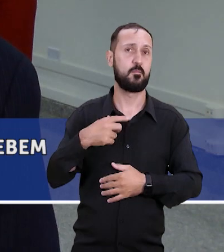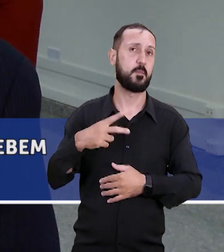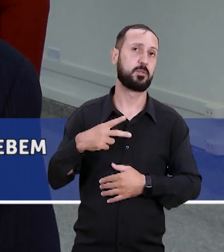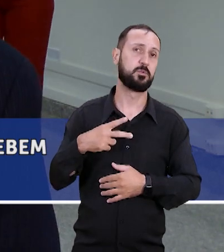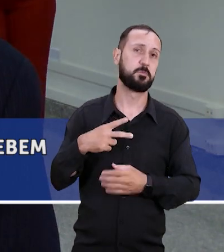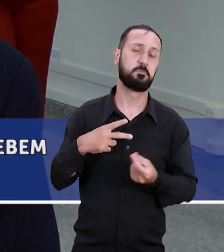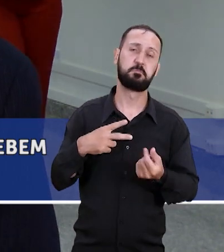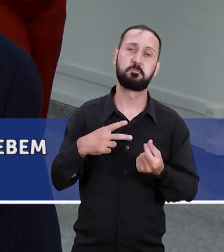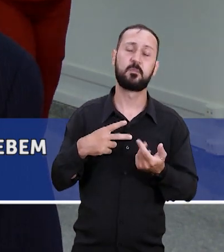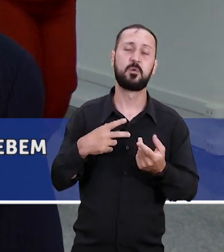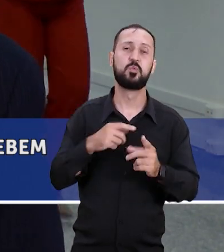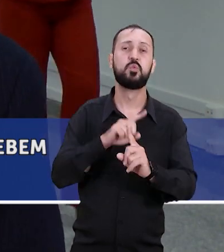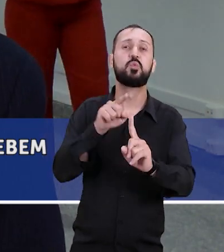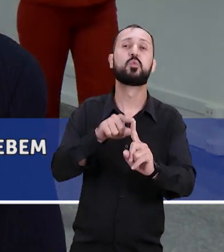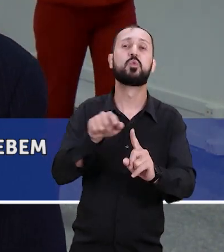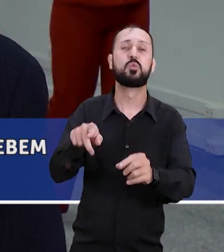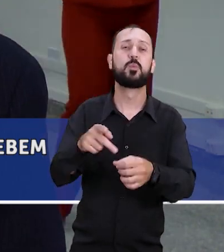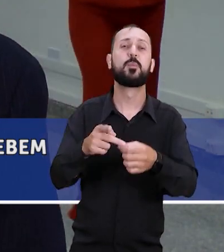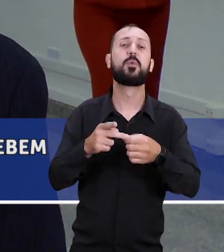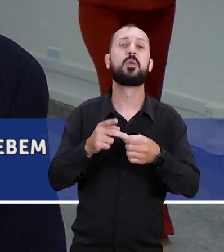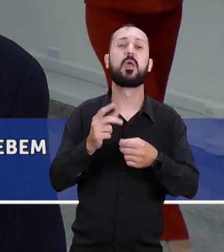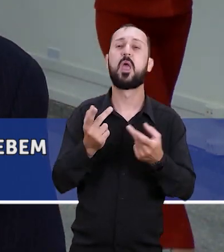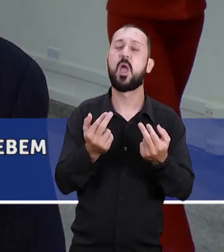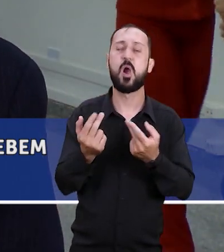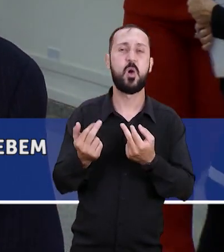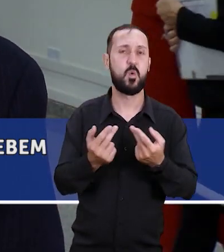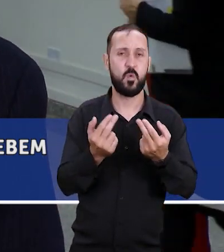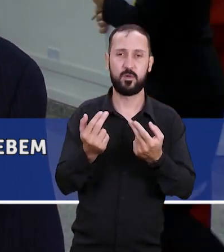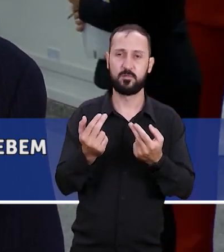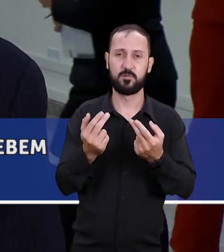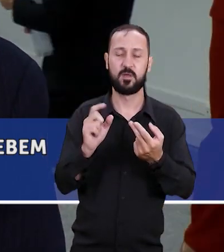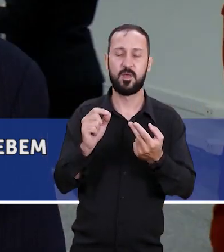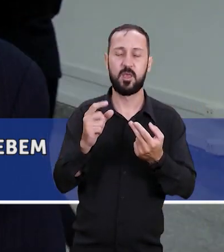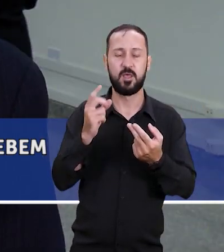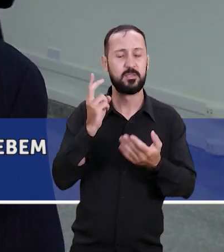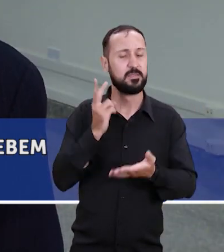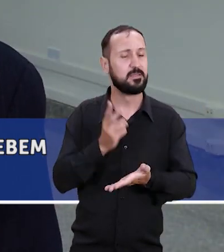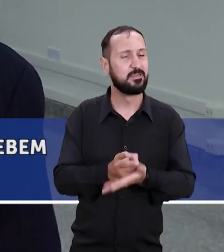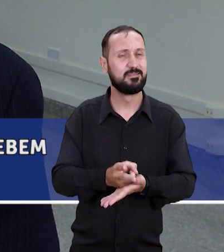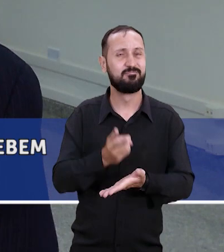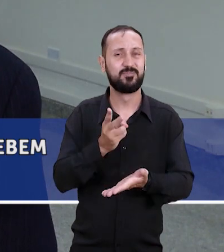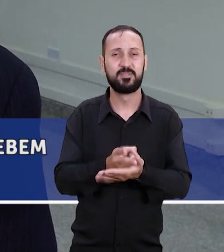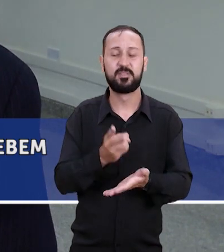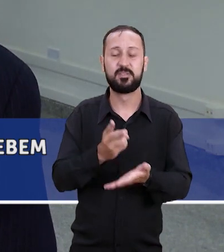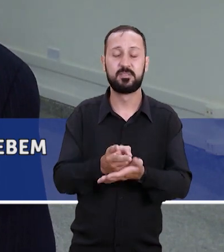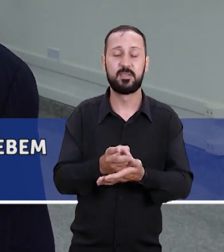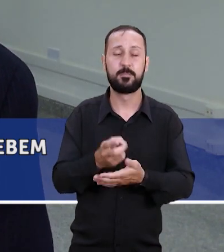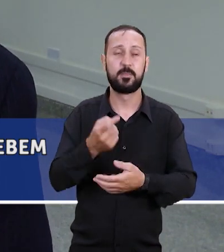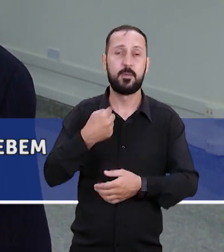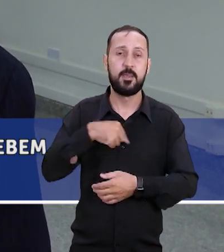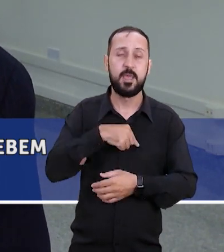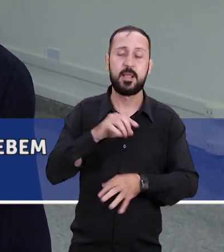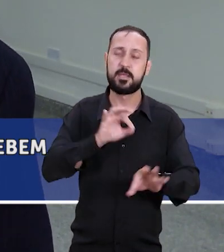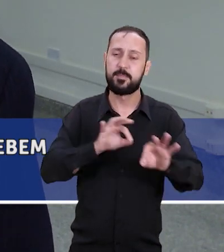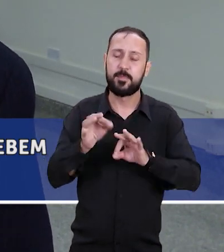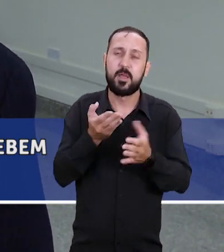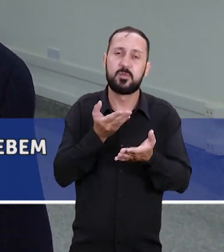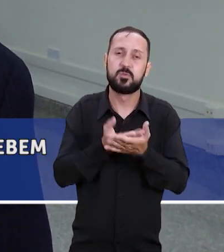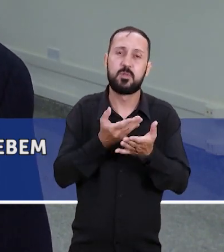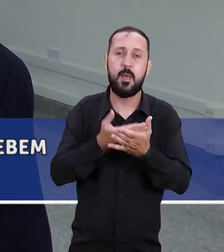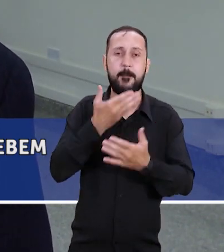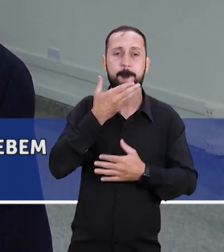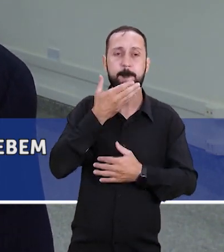Mas, pessoalmente, eu acho que o intuito de todos os procuradores é o mesmo de sempre, aquela dinâmica sempre de